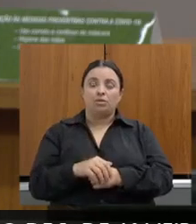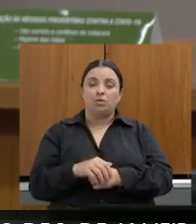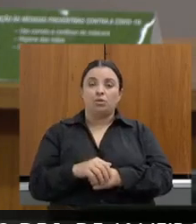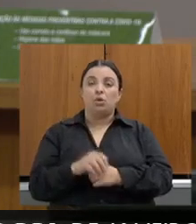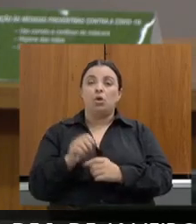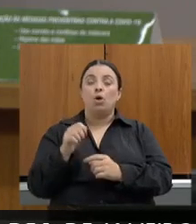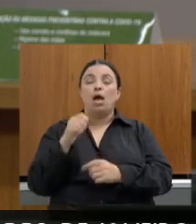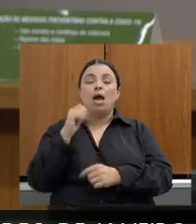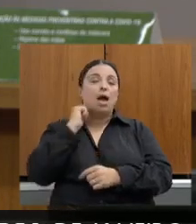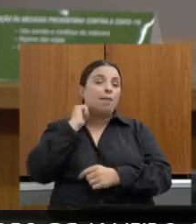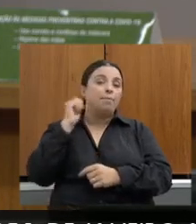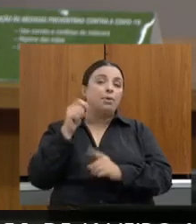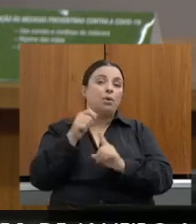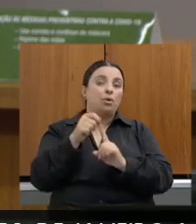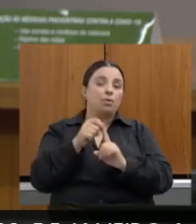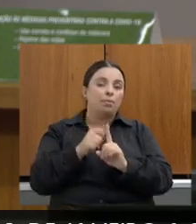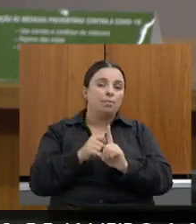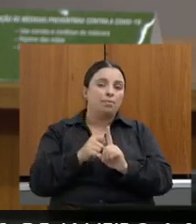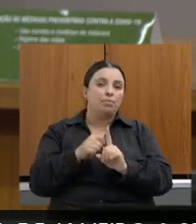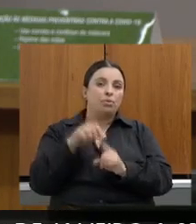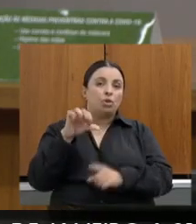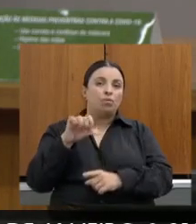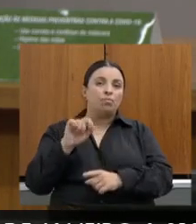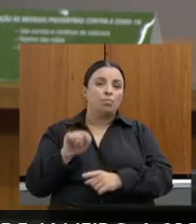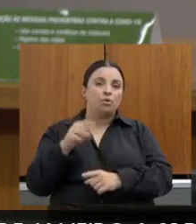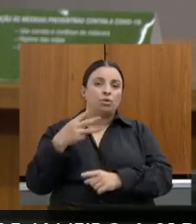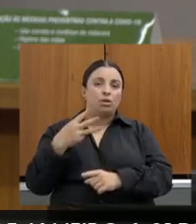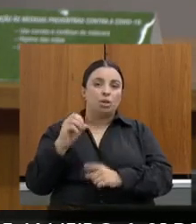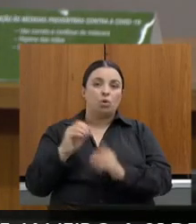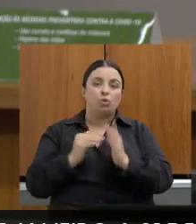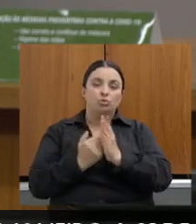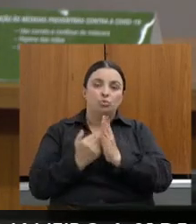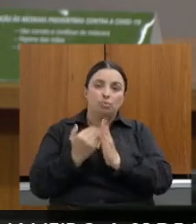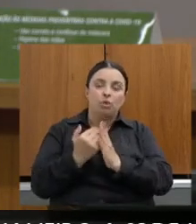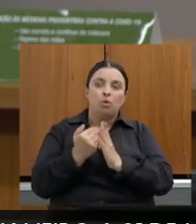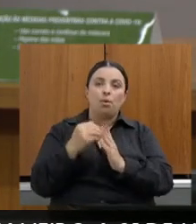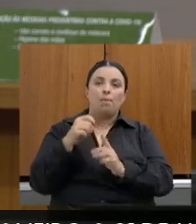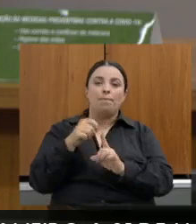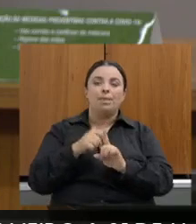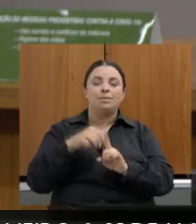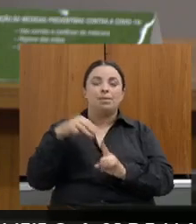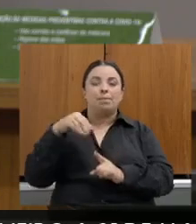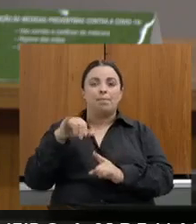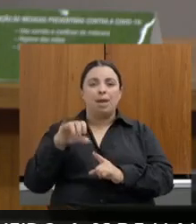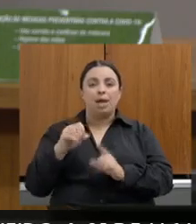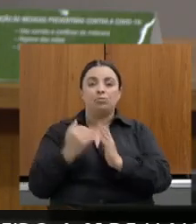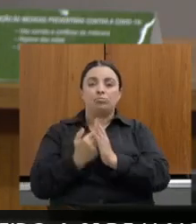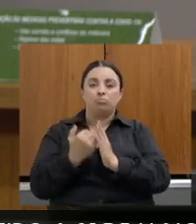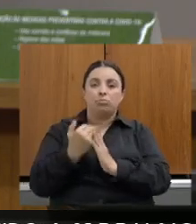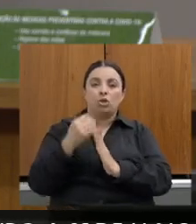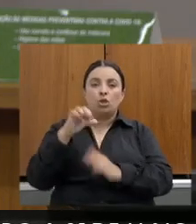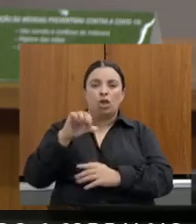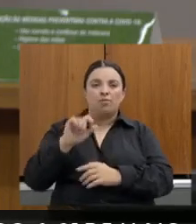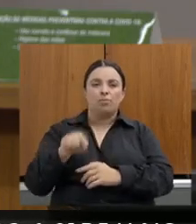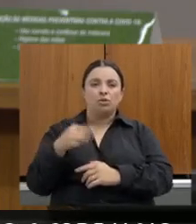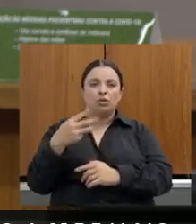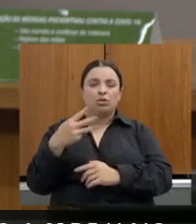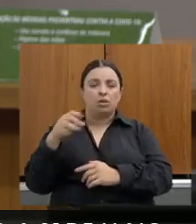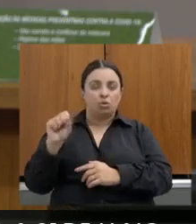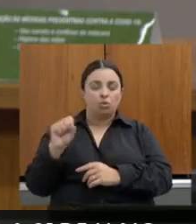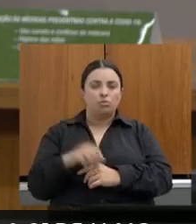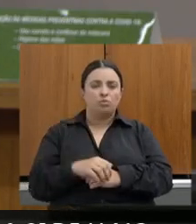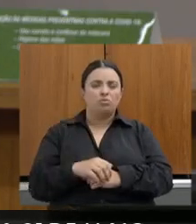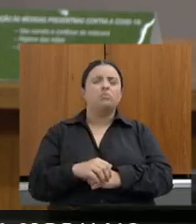9.38 subiu e maio 9468 subiu também então nós temos aí sem